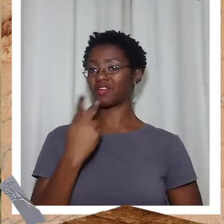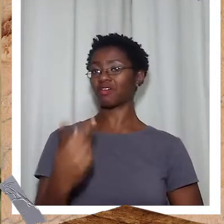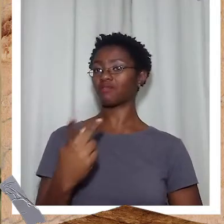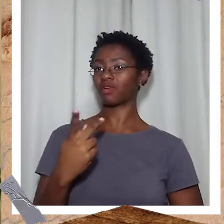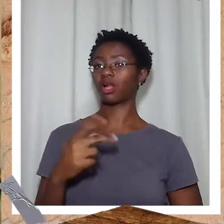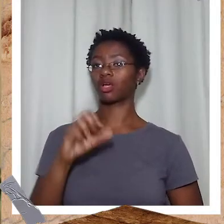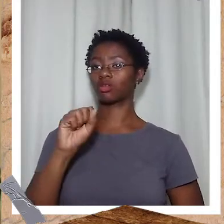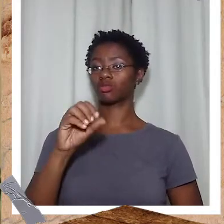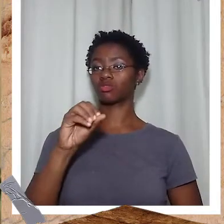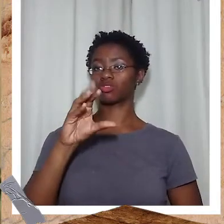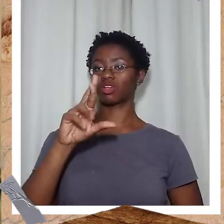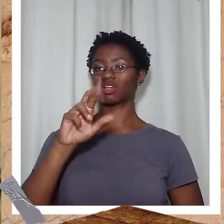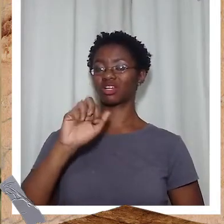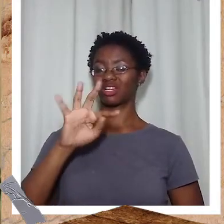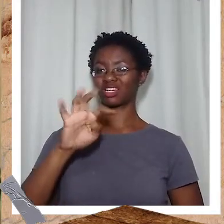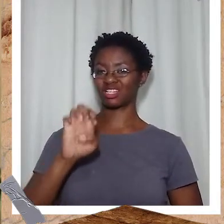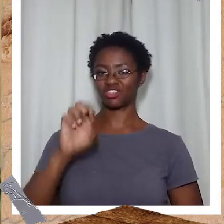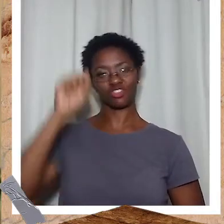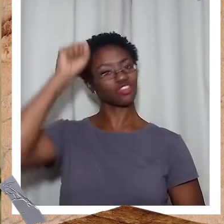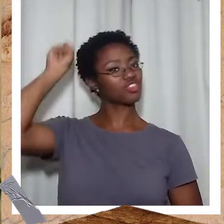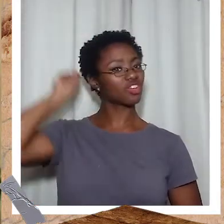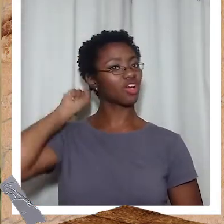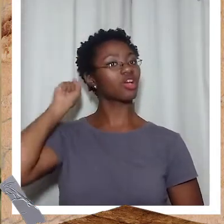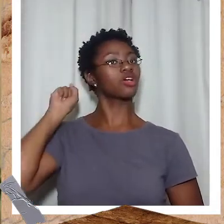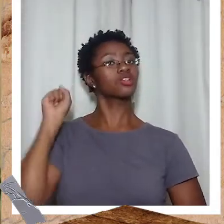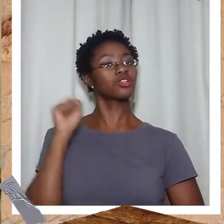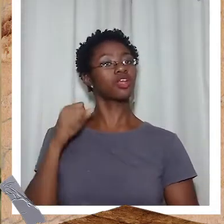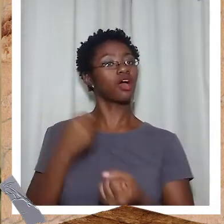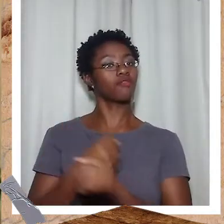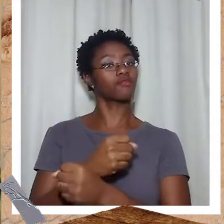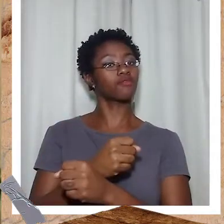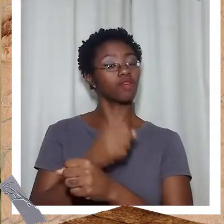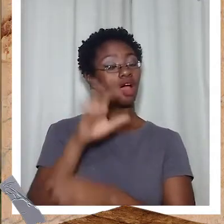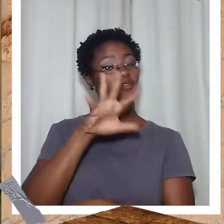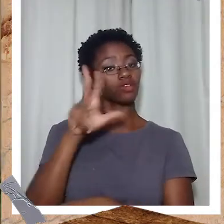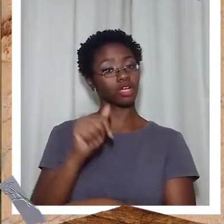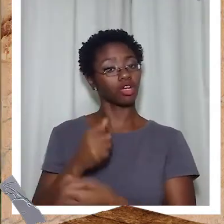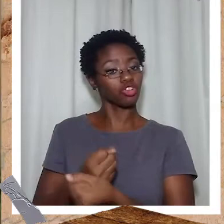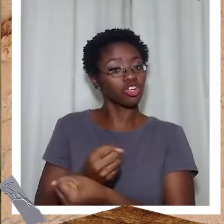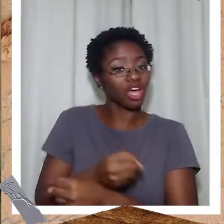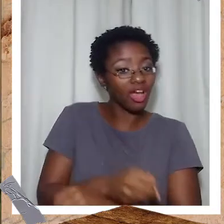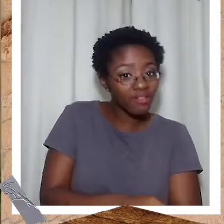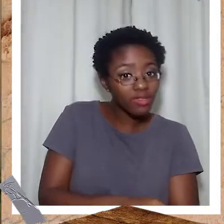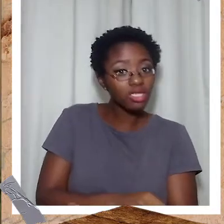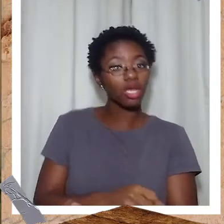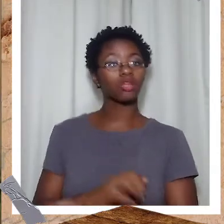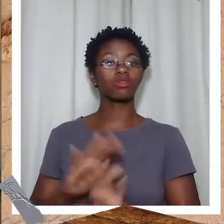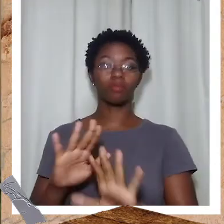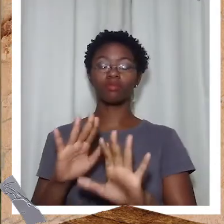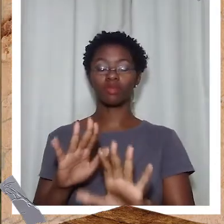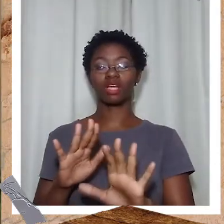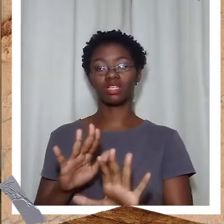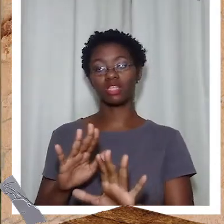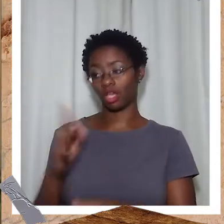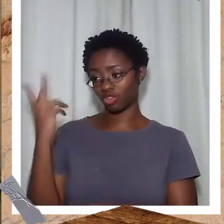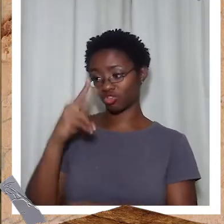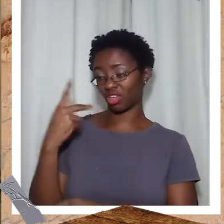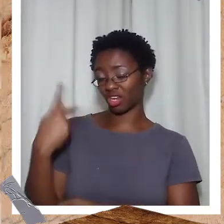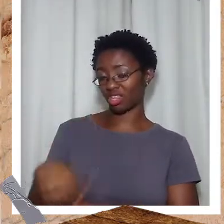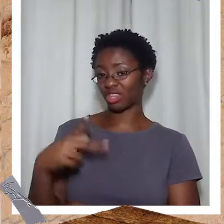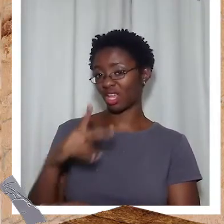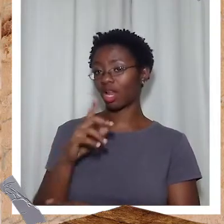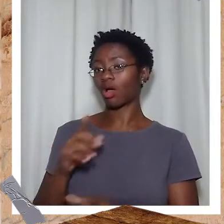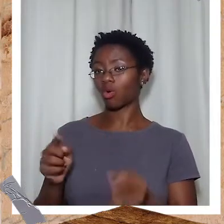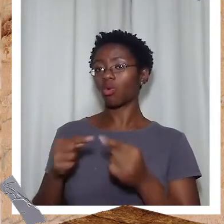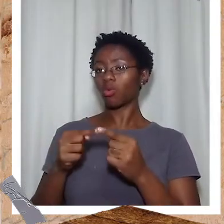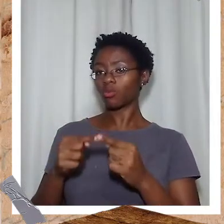né, como o Sócrates africano, que ele próprio havia sido escravizado. Então, a história de Carolina é um microcosmo da história do nosso país, né?